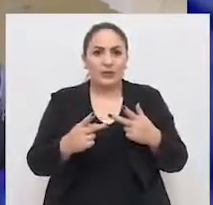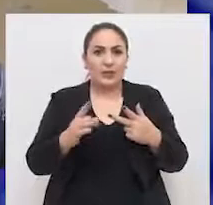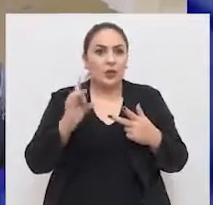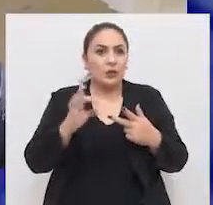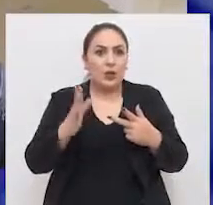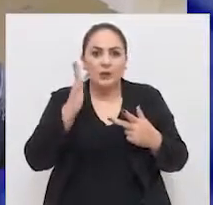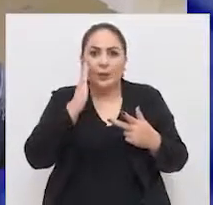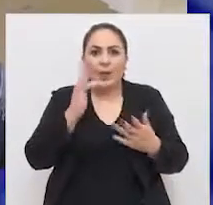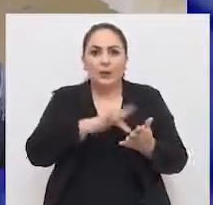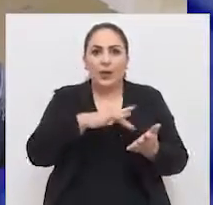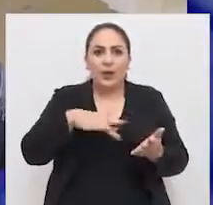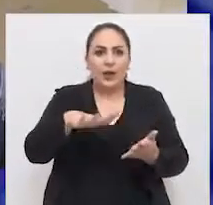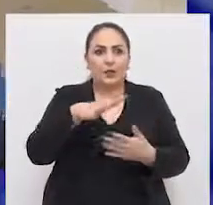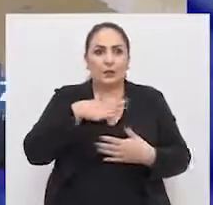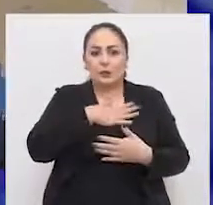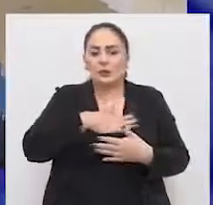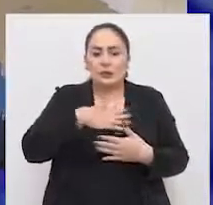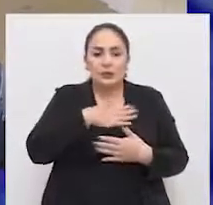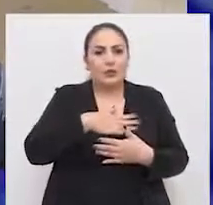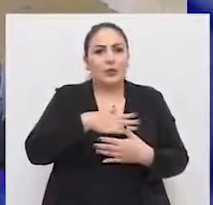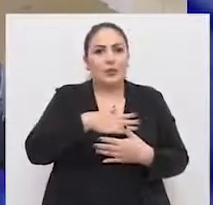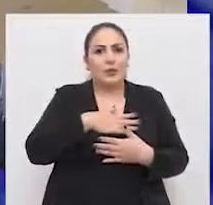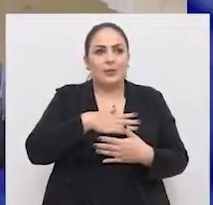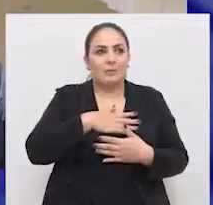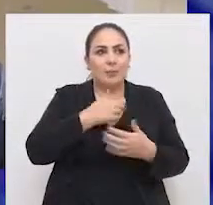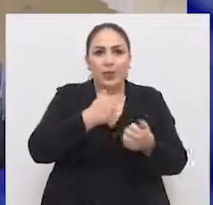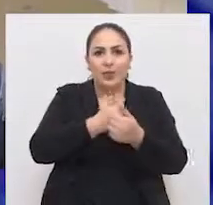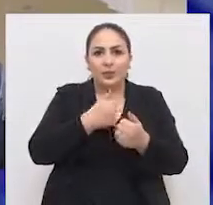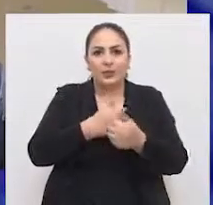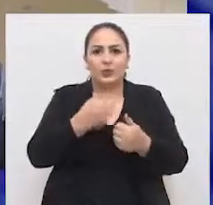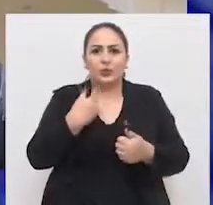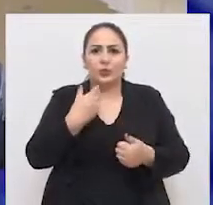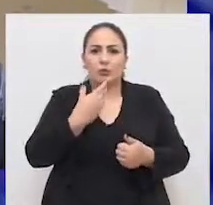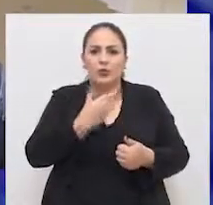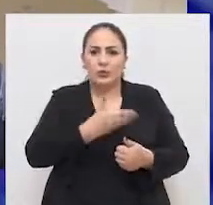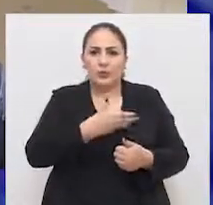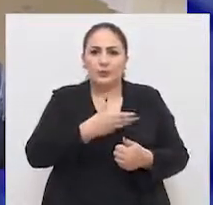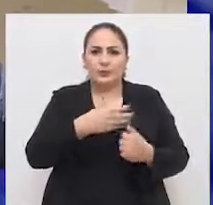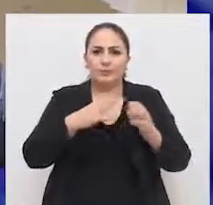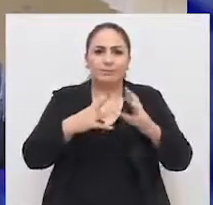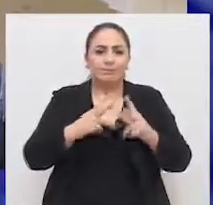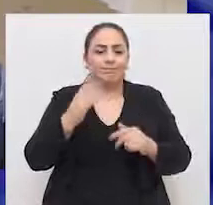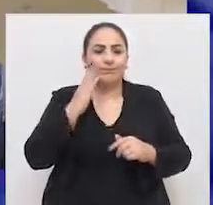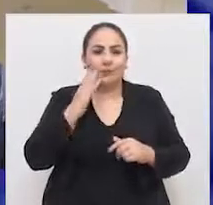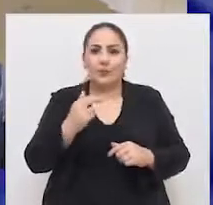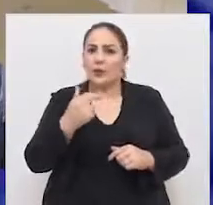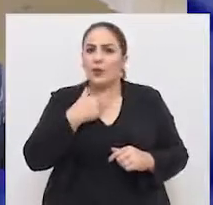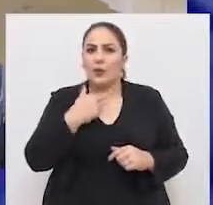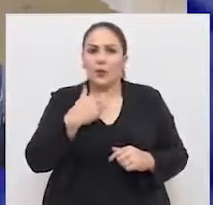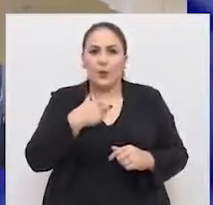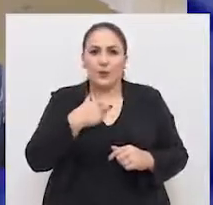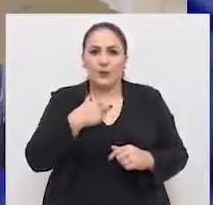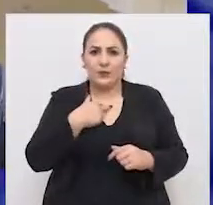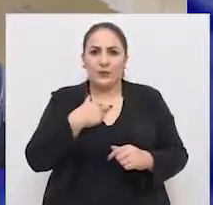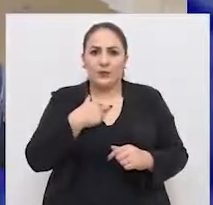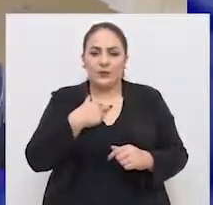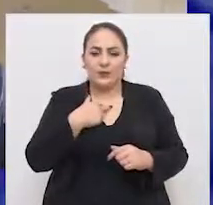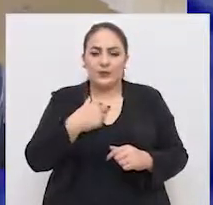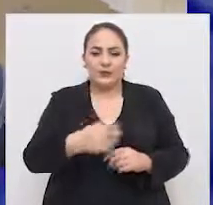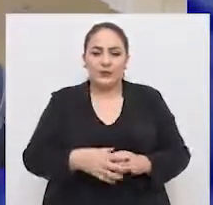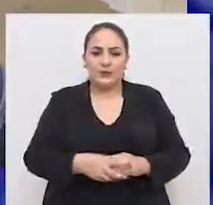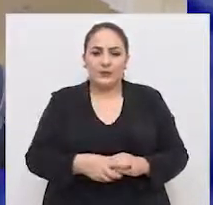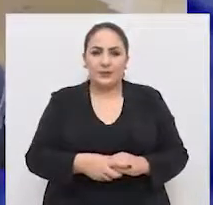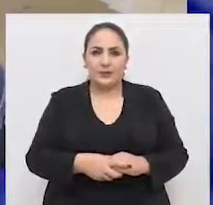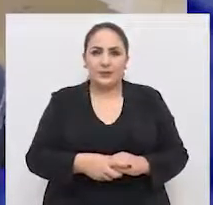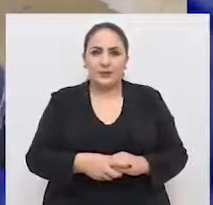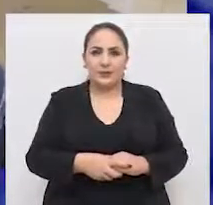a realidade quando você sentir na pele. Porque até se for com outro, coisa assim, tu não pode descrever. E